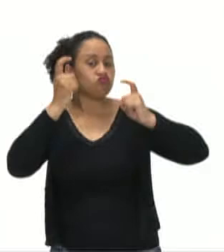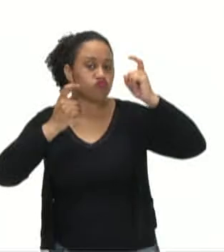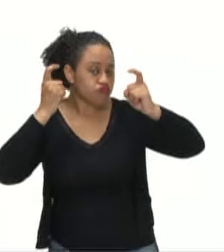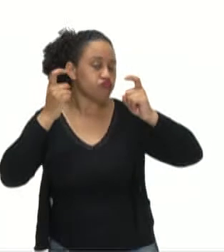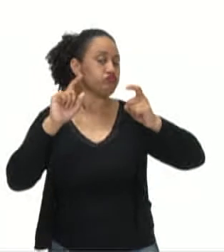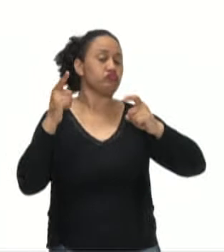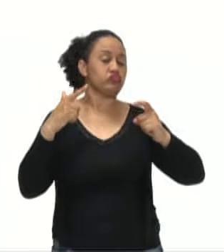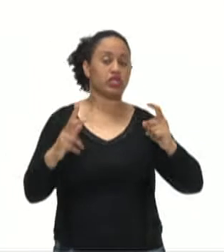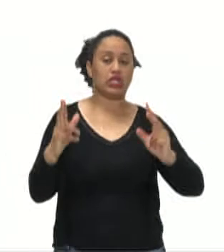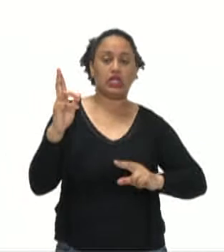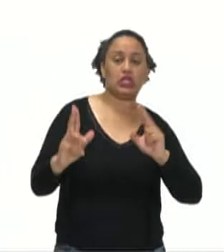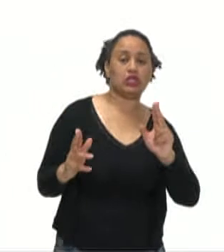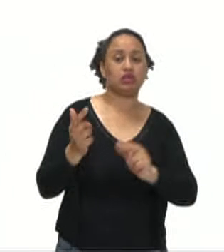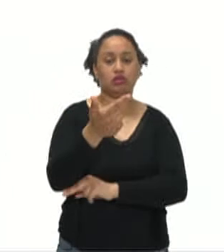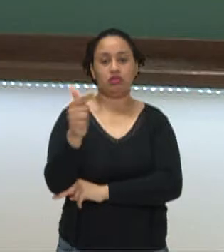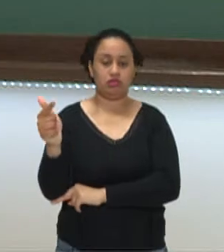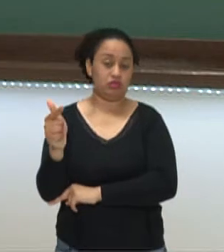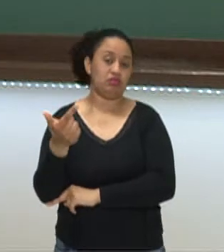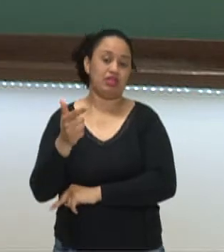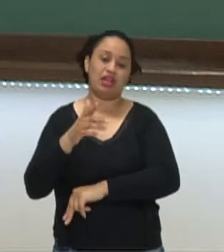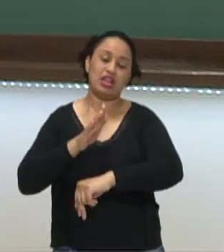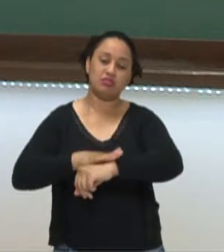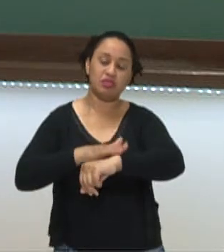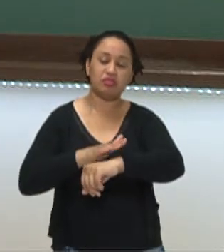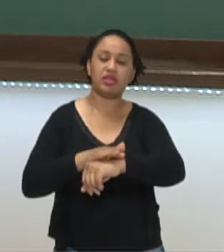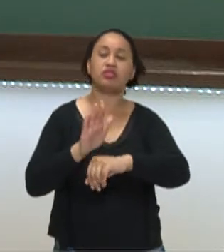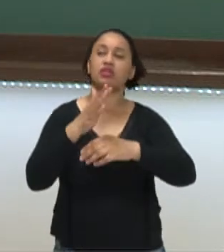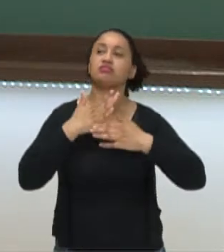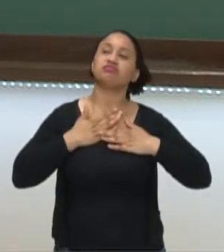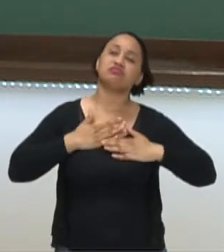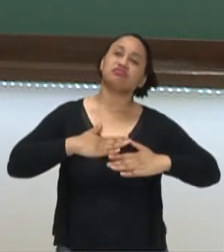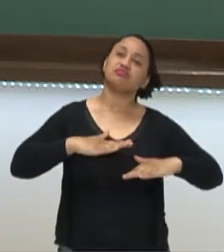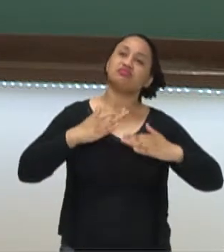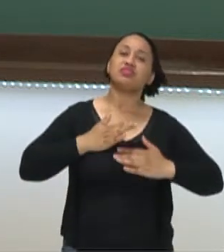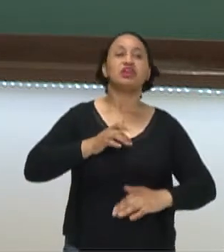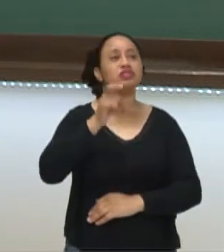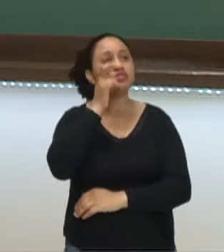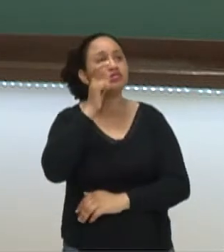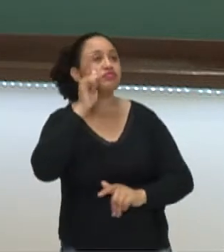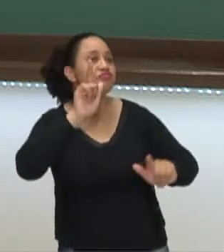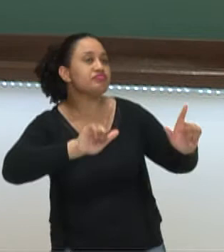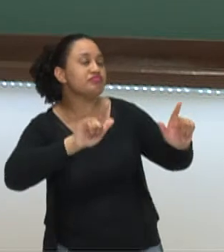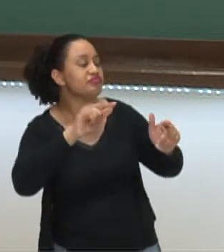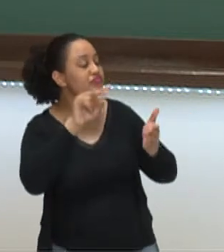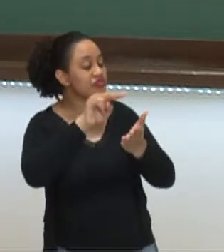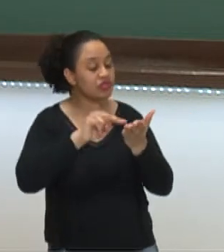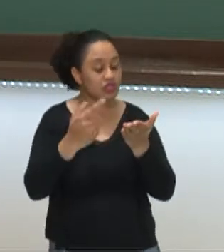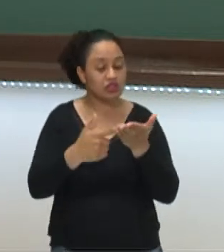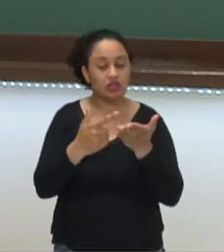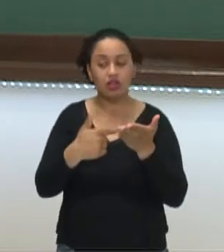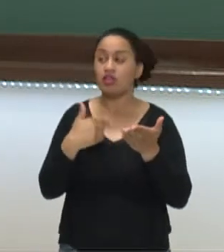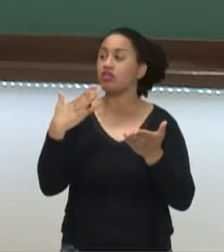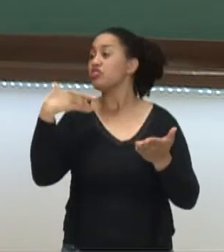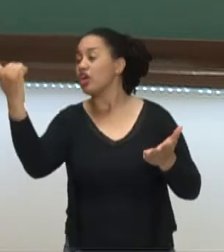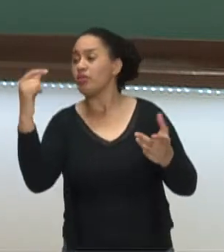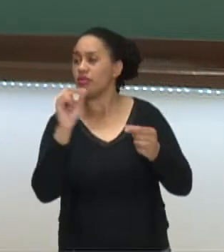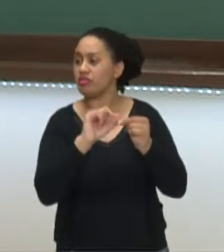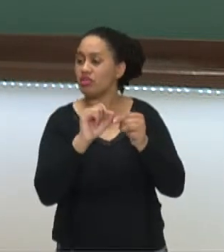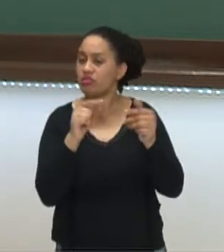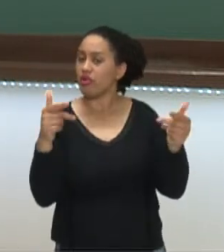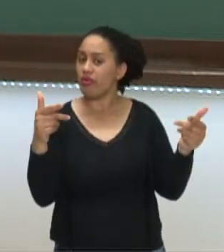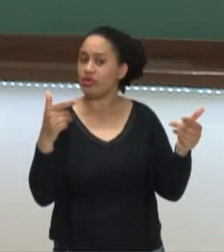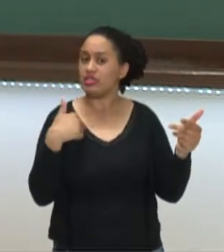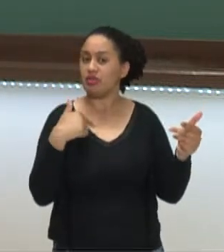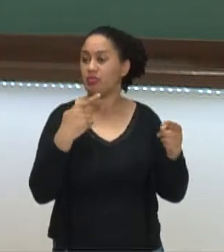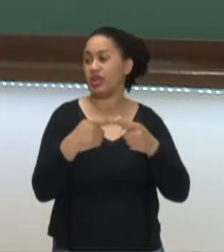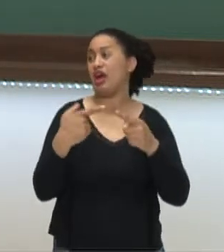sem interrupções. Sem aquele momento de você estar descansando, assistindo televisão, lendo livro e alguém te chama para fazer algo que você